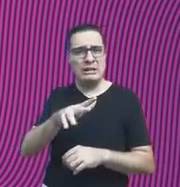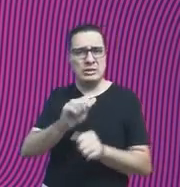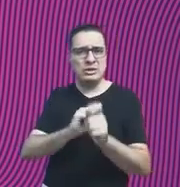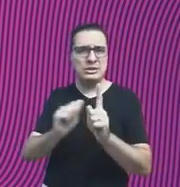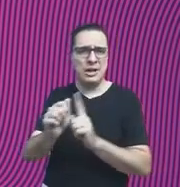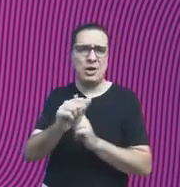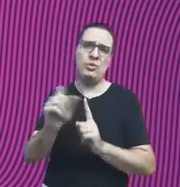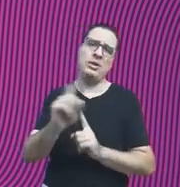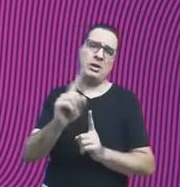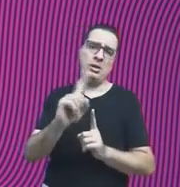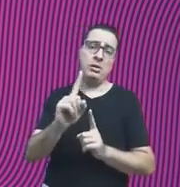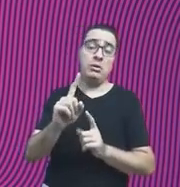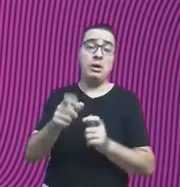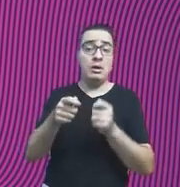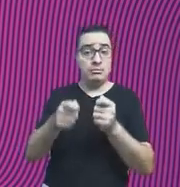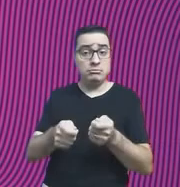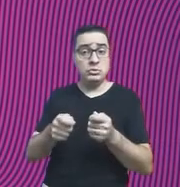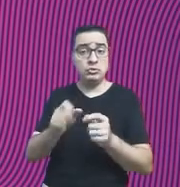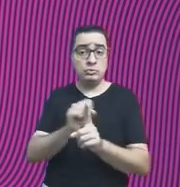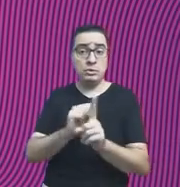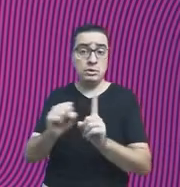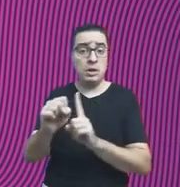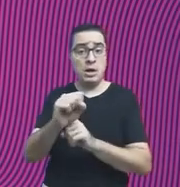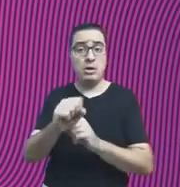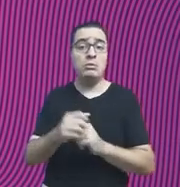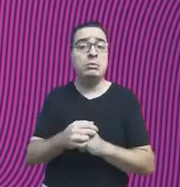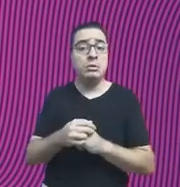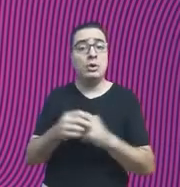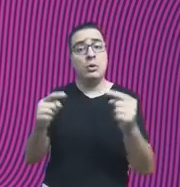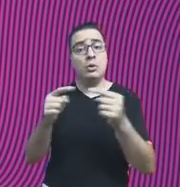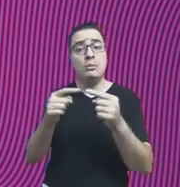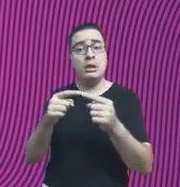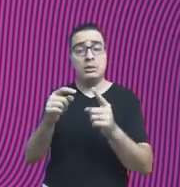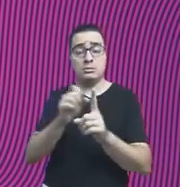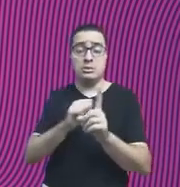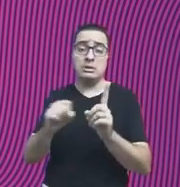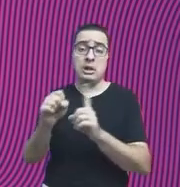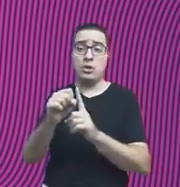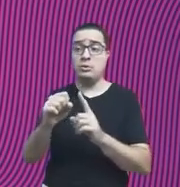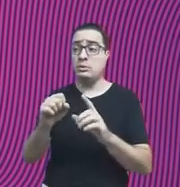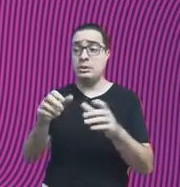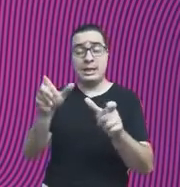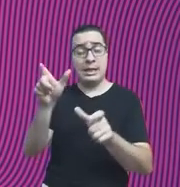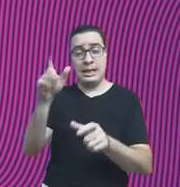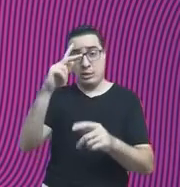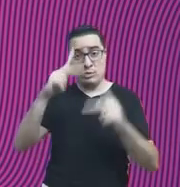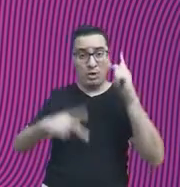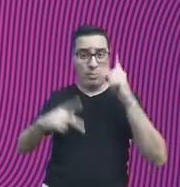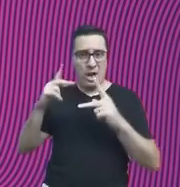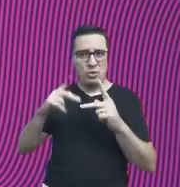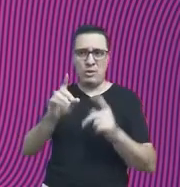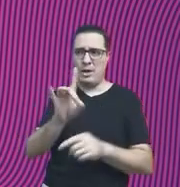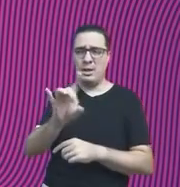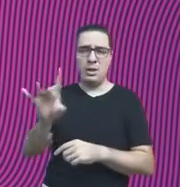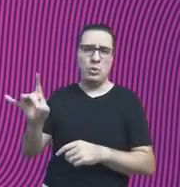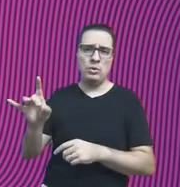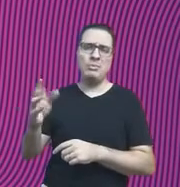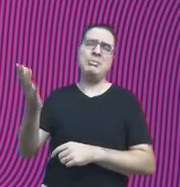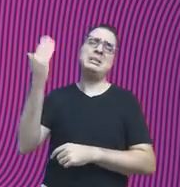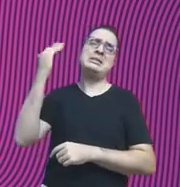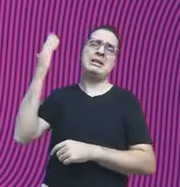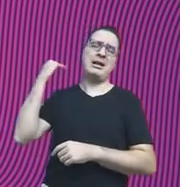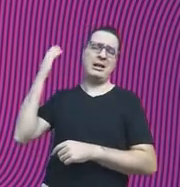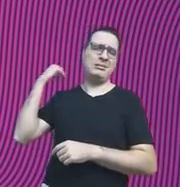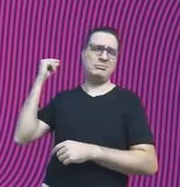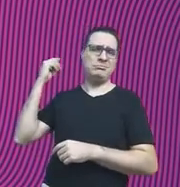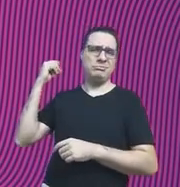social. Isso faz parte, isso é parte indissociável do ser humano. Se você for pegar lá no período paleontológico,